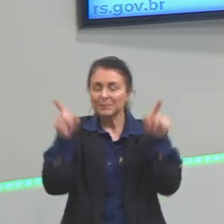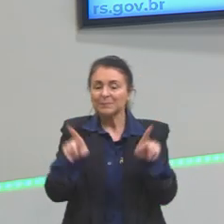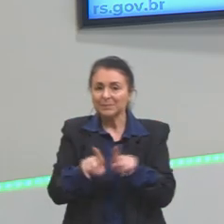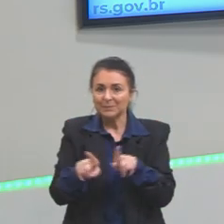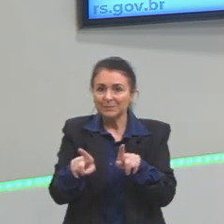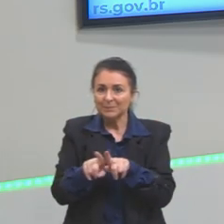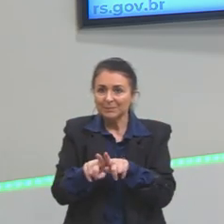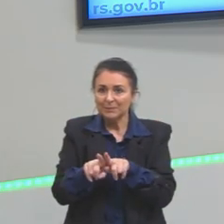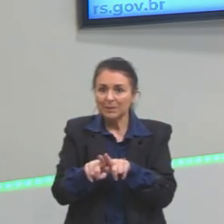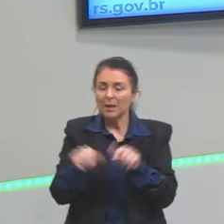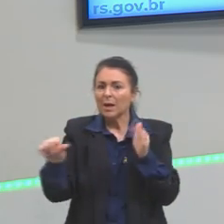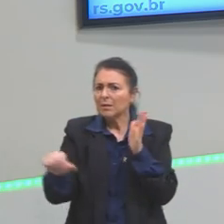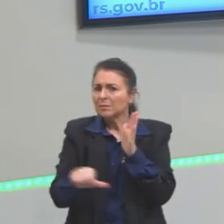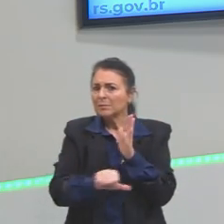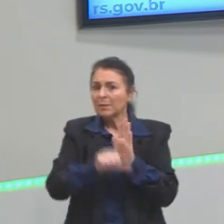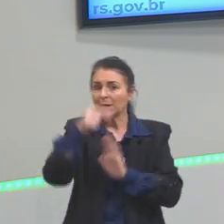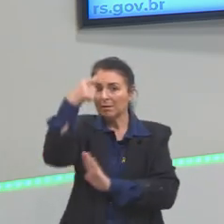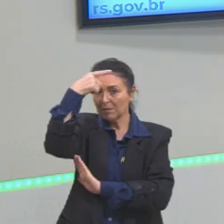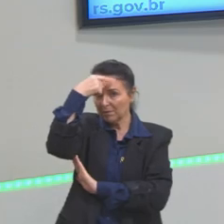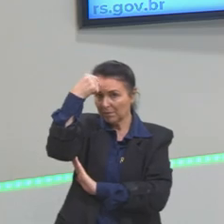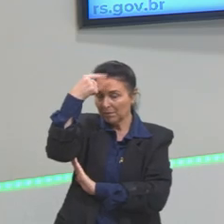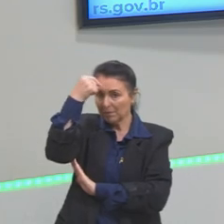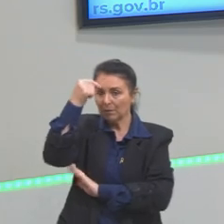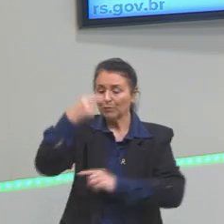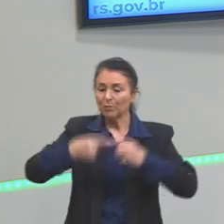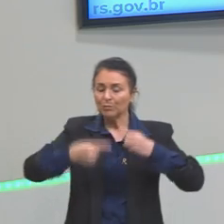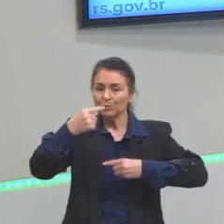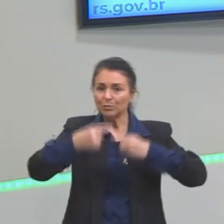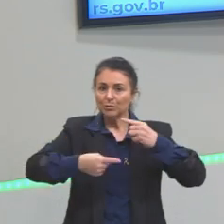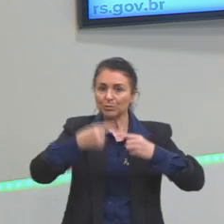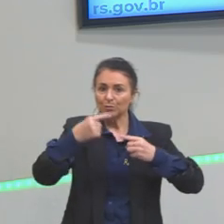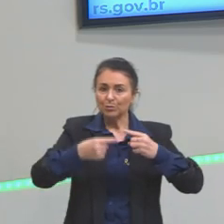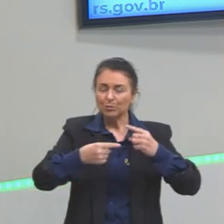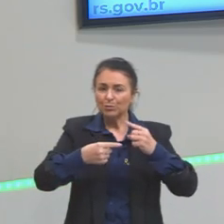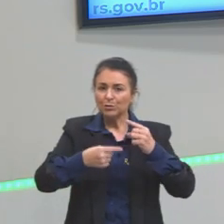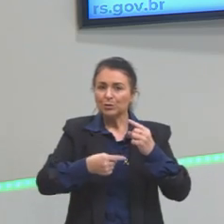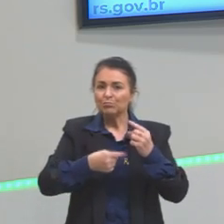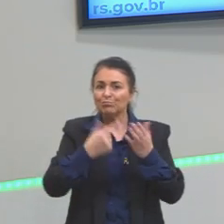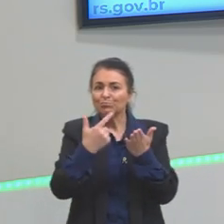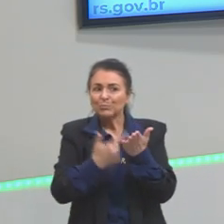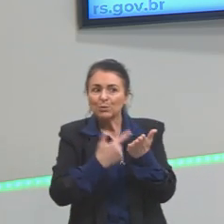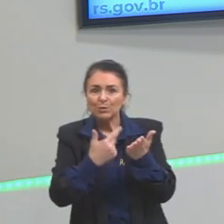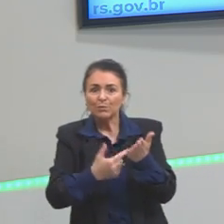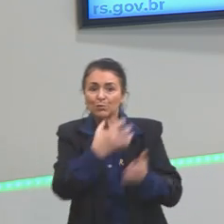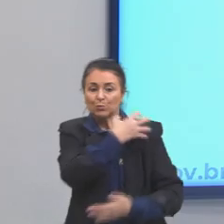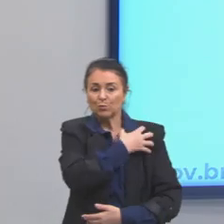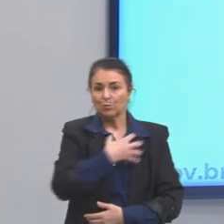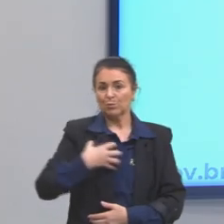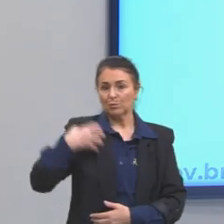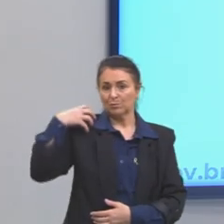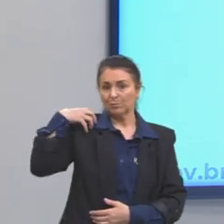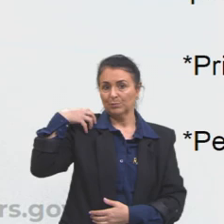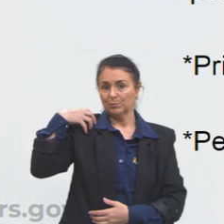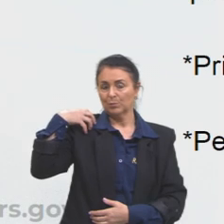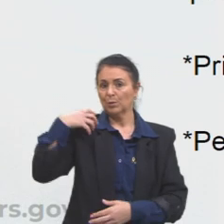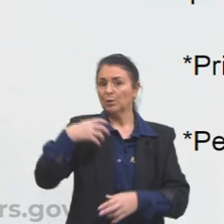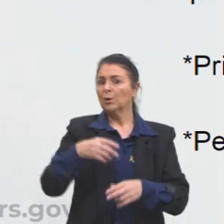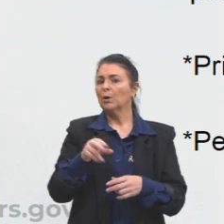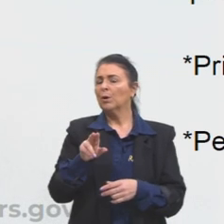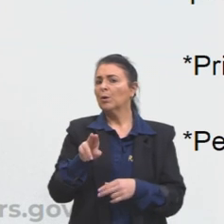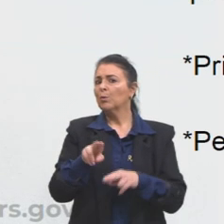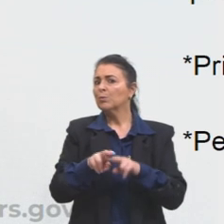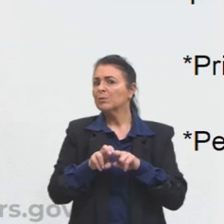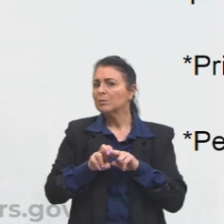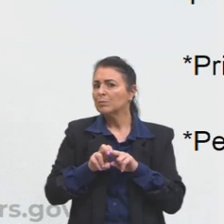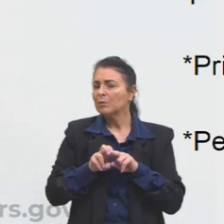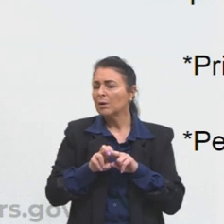e essas primeiras universidades vão discutir muito as obras do Aristóteles Aristóteles por meio do